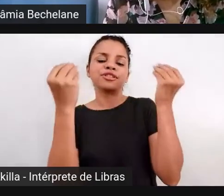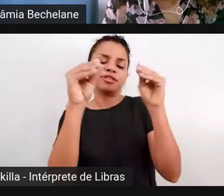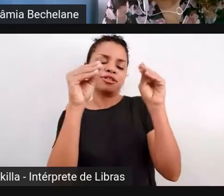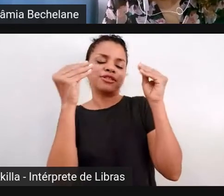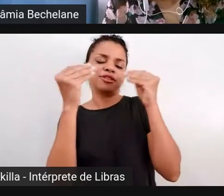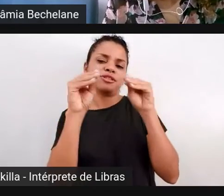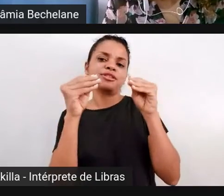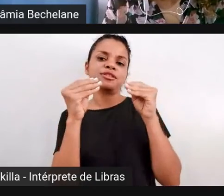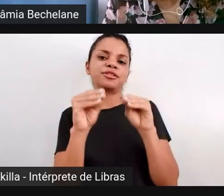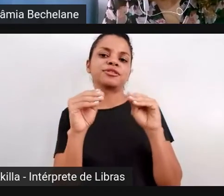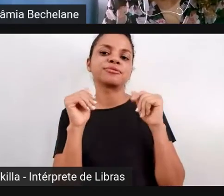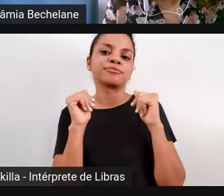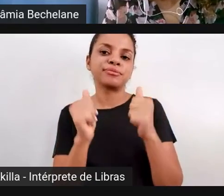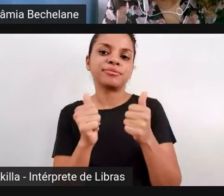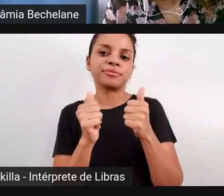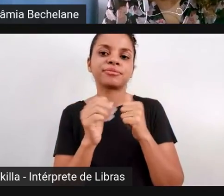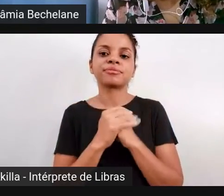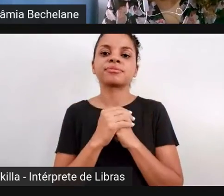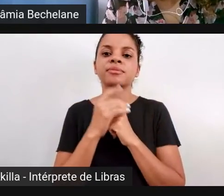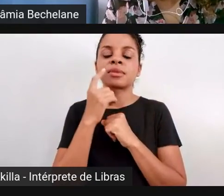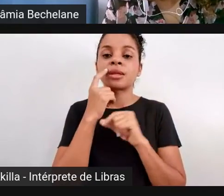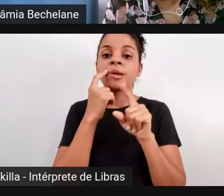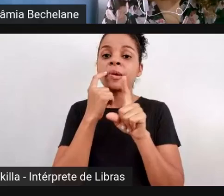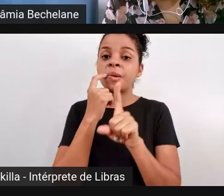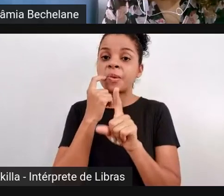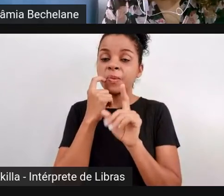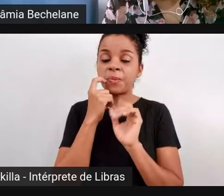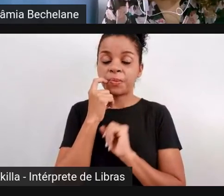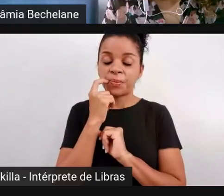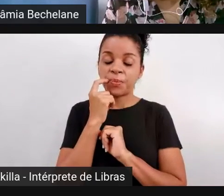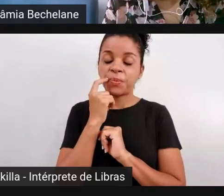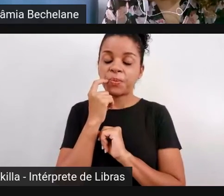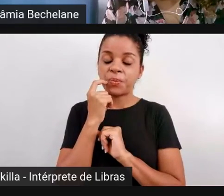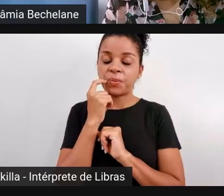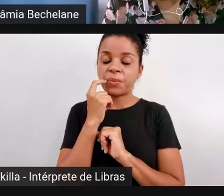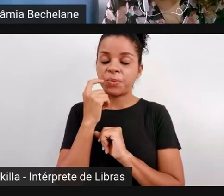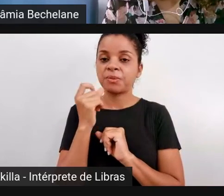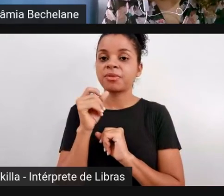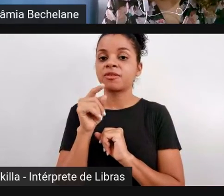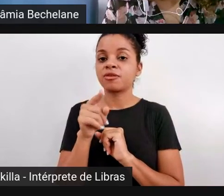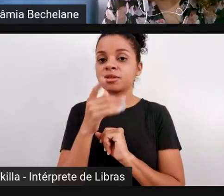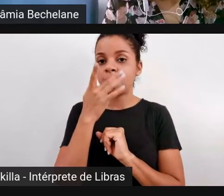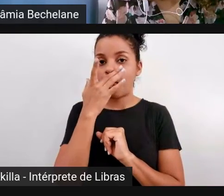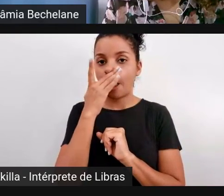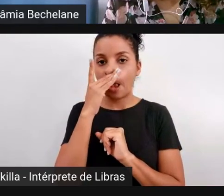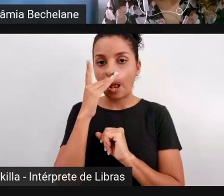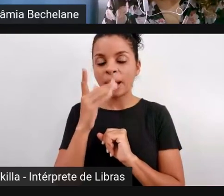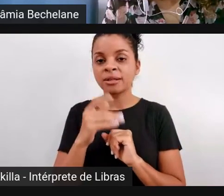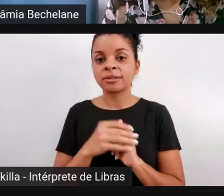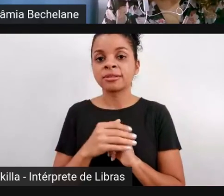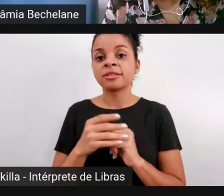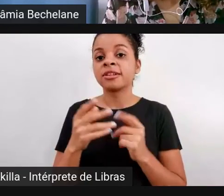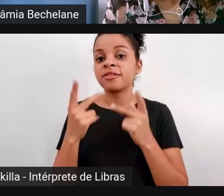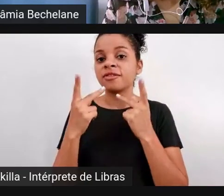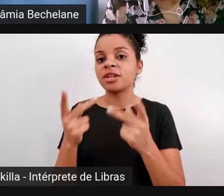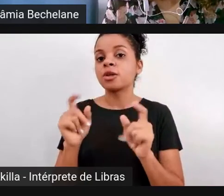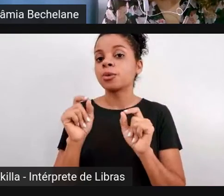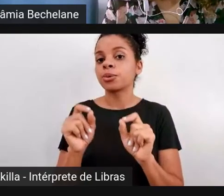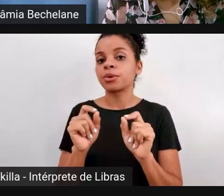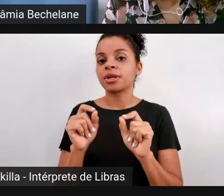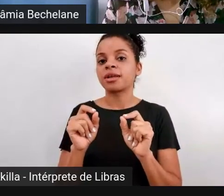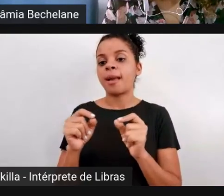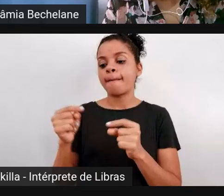Então, mas aí você usou uma frase assim, a política ela está muito associada